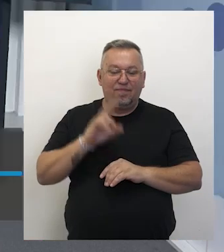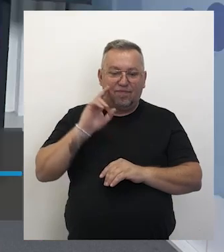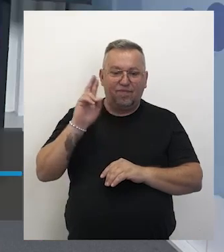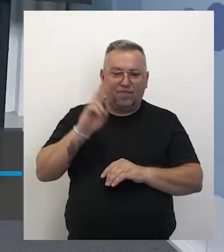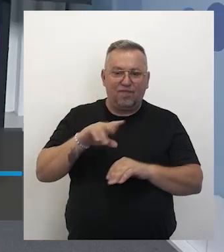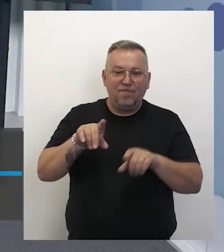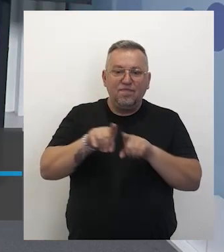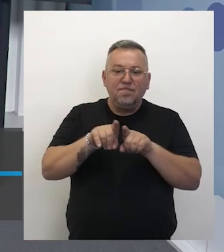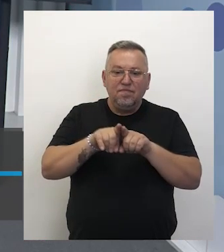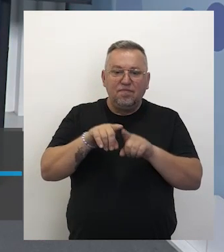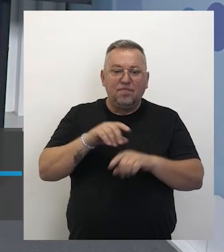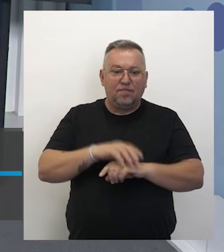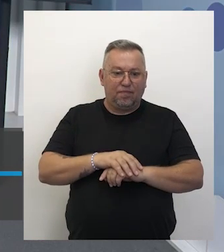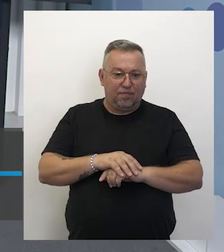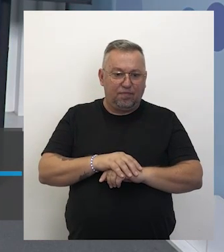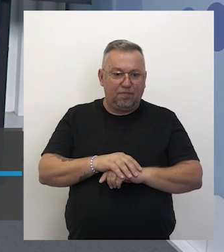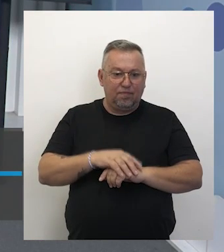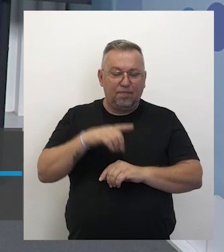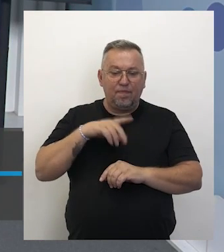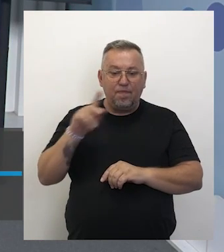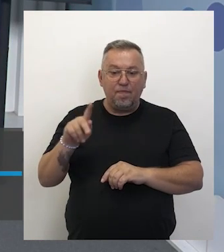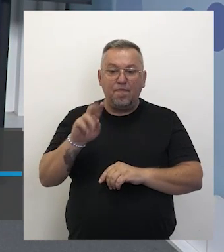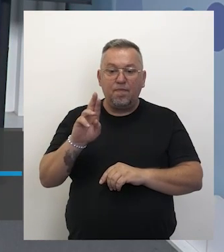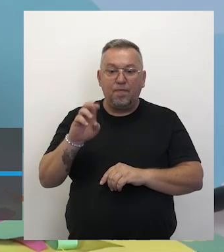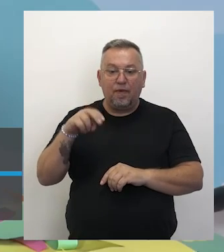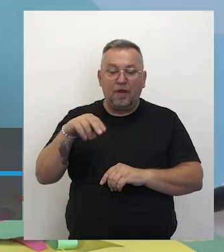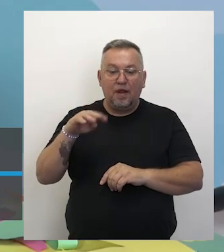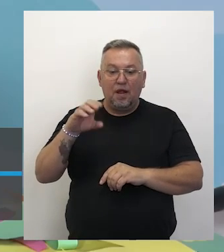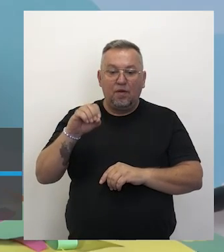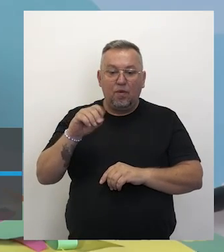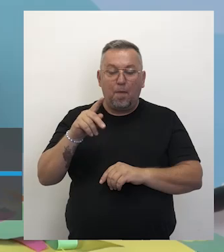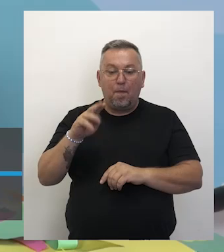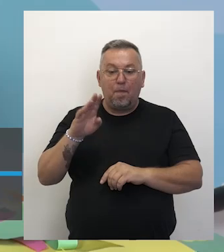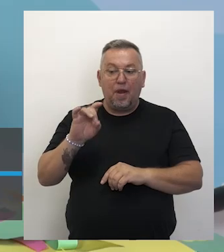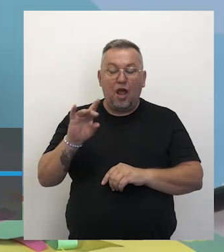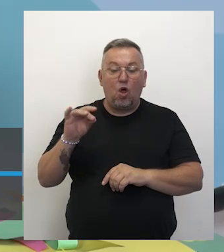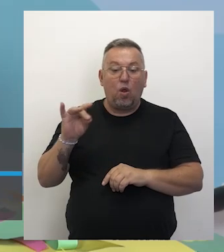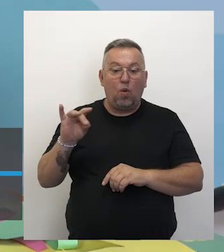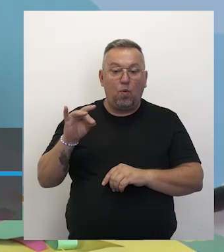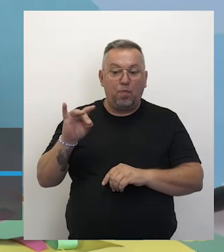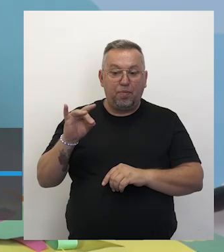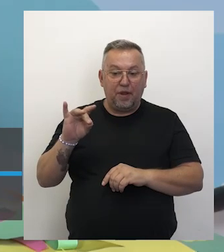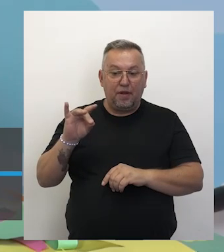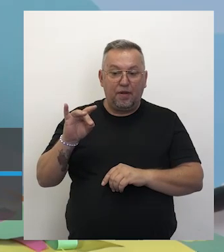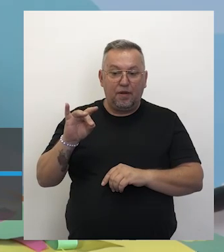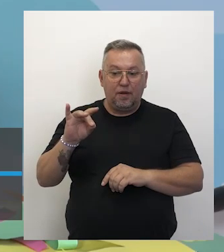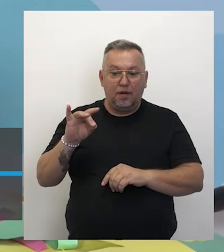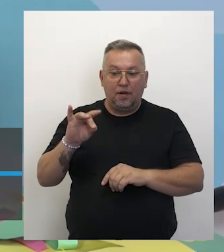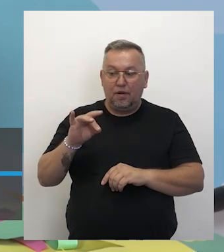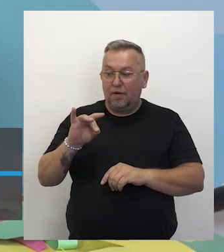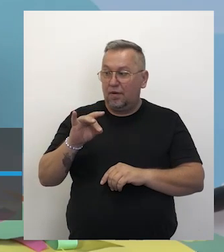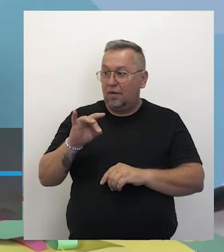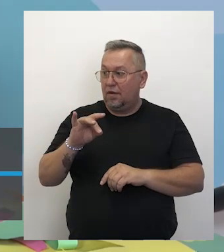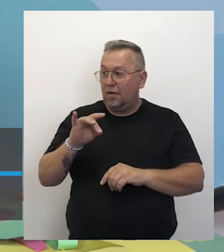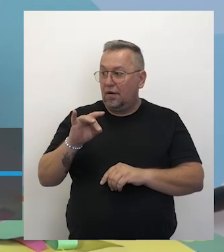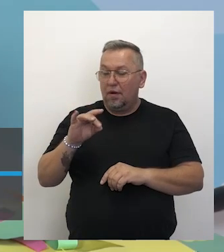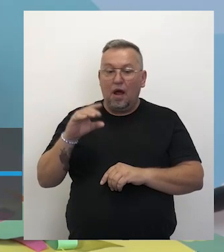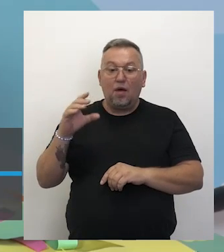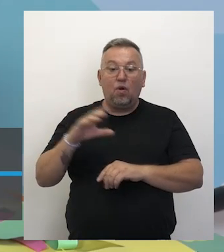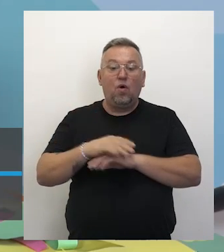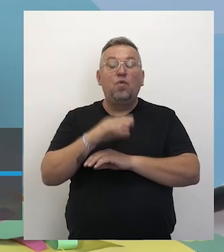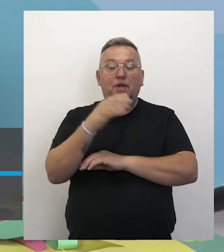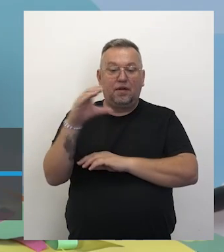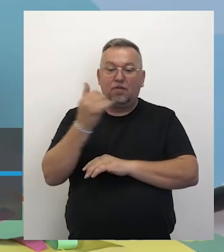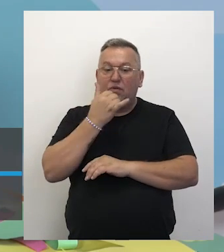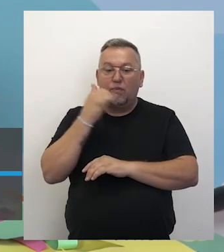colocou Império também, né? Eu pro Renato também pré-colombiano. Ah, pro Álvaro, povo da Idade